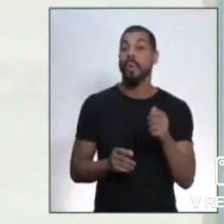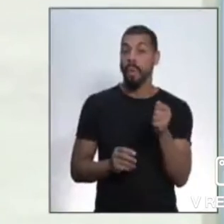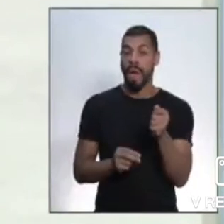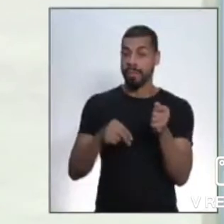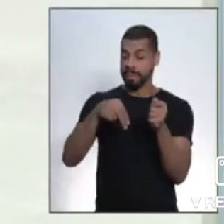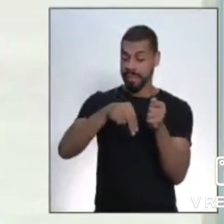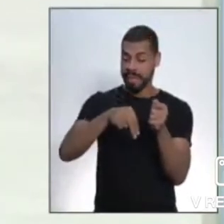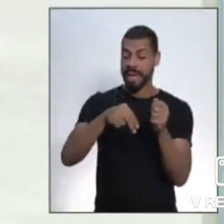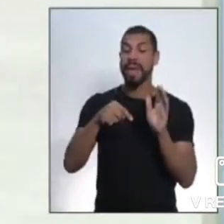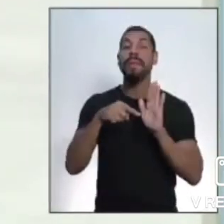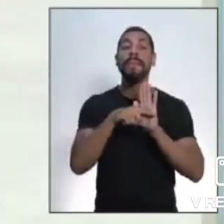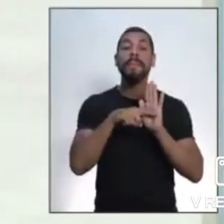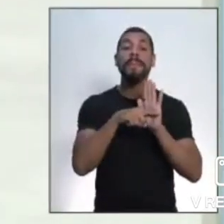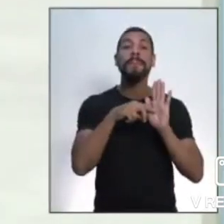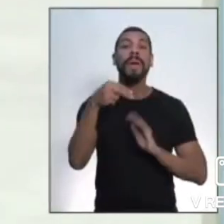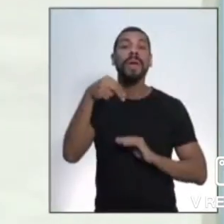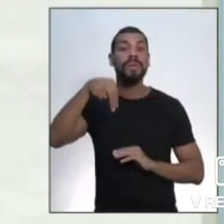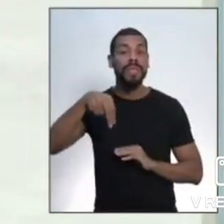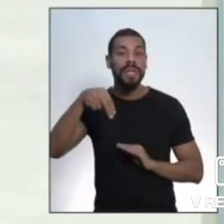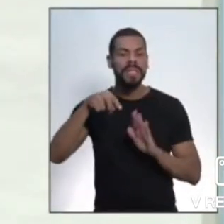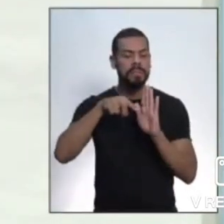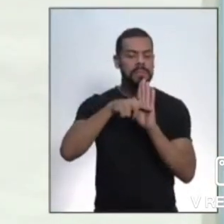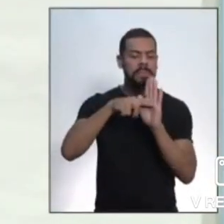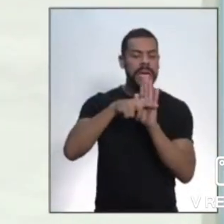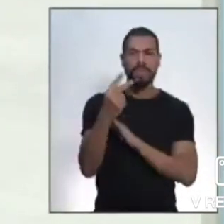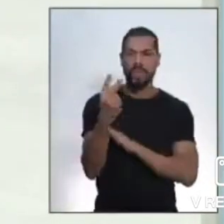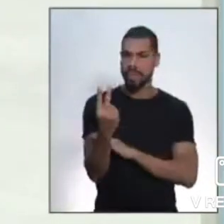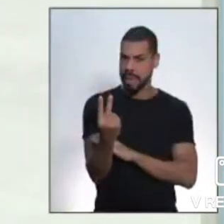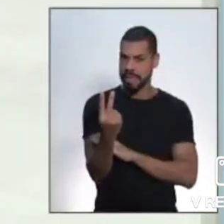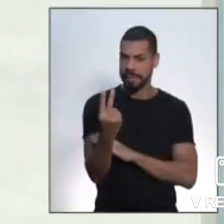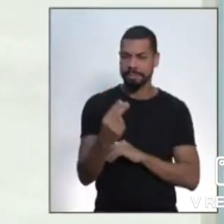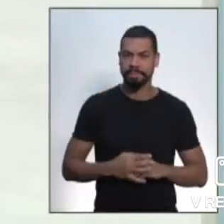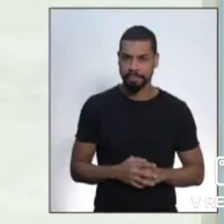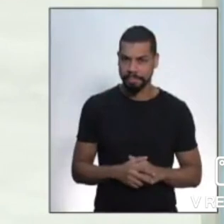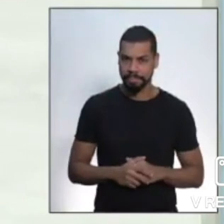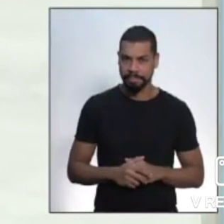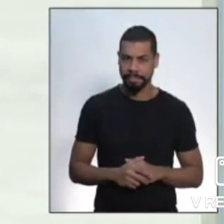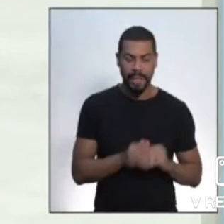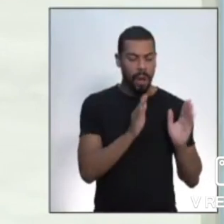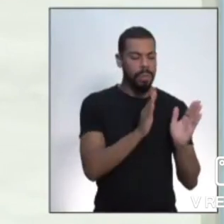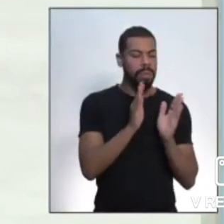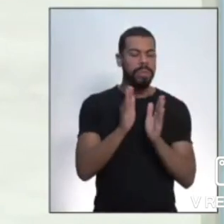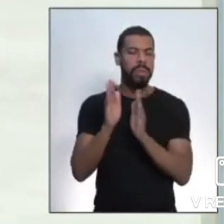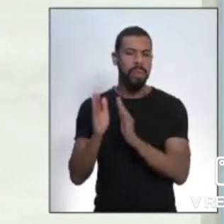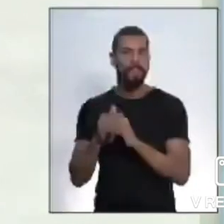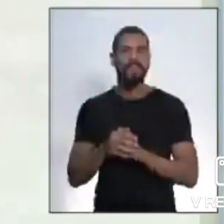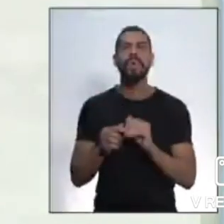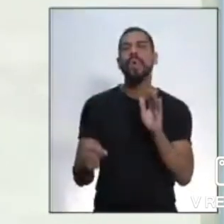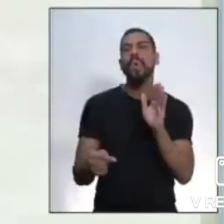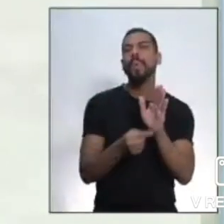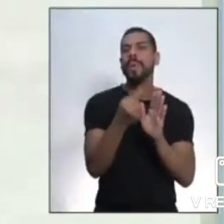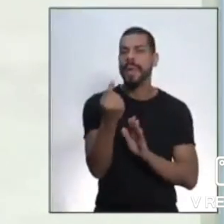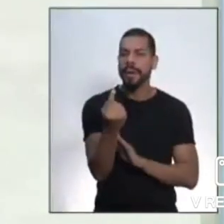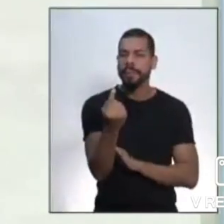n, menos 2. Então, essa, eu vou partir dessa sequência. Meu primeiro,